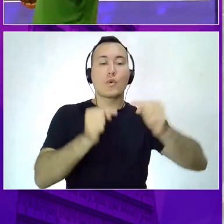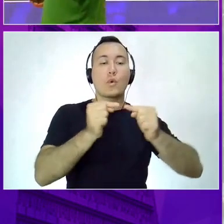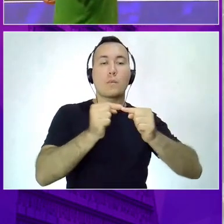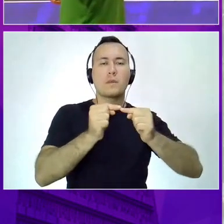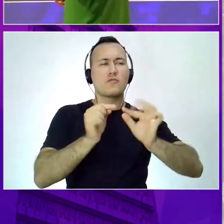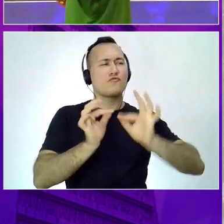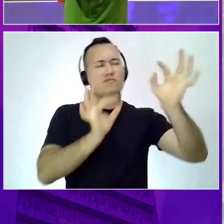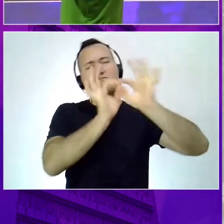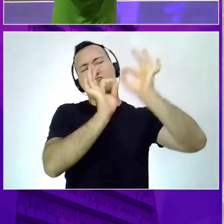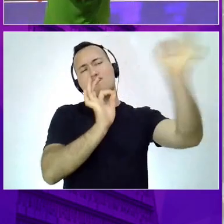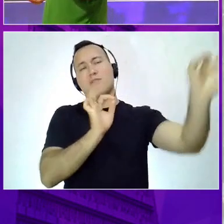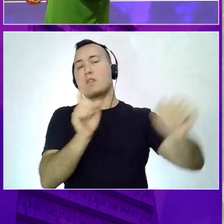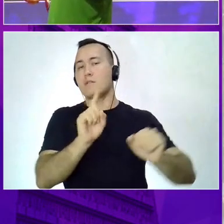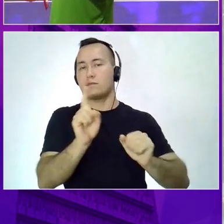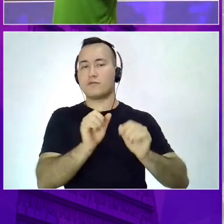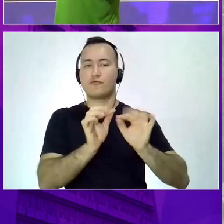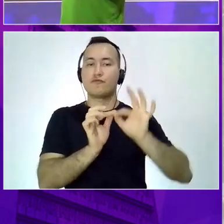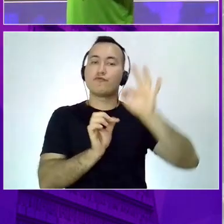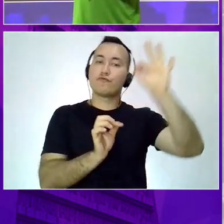Então, hoje,